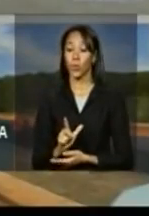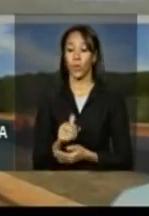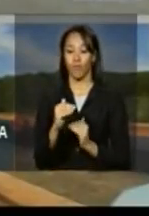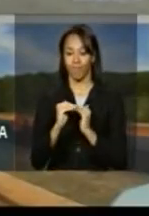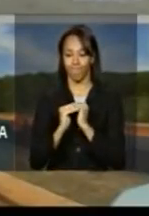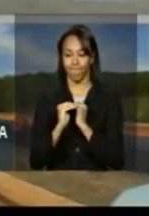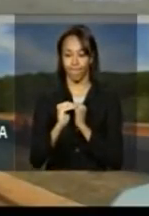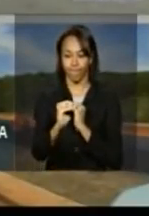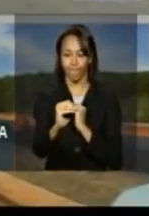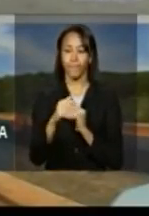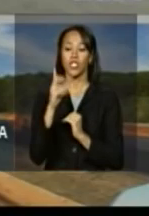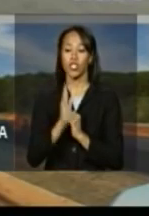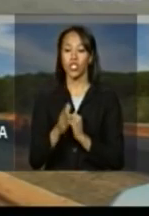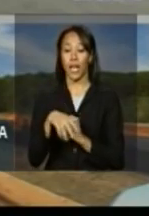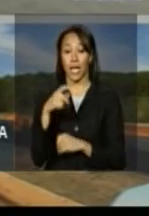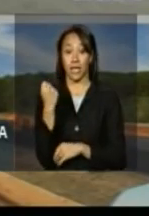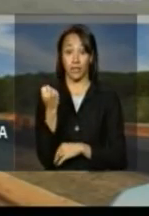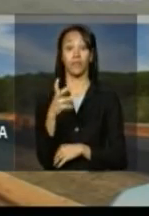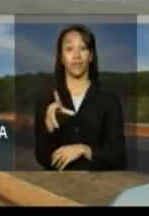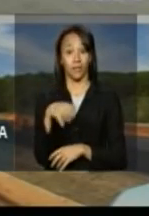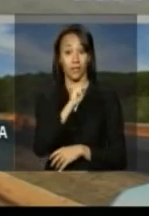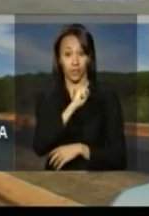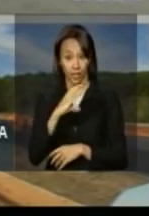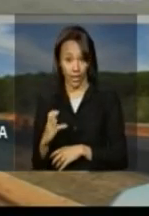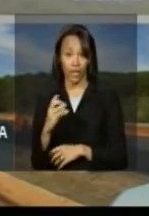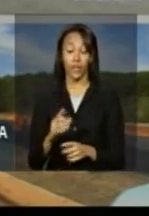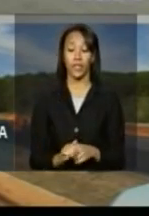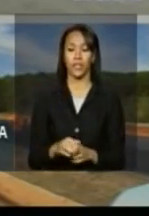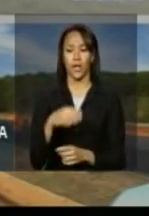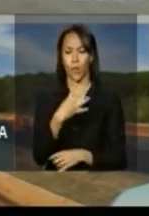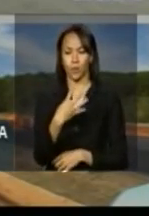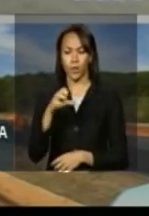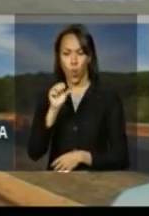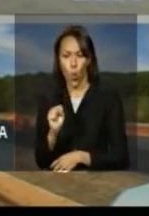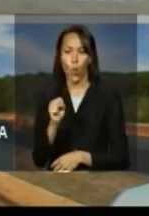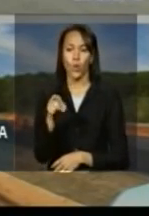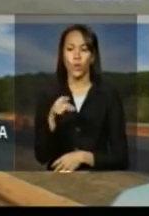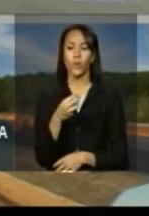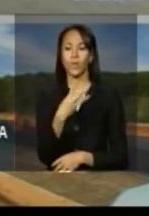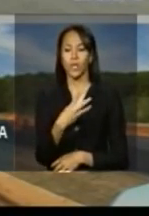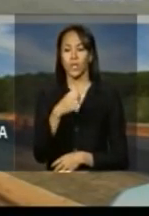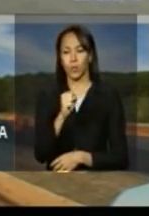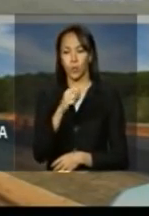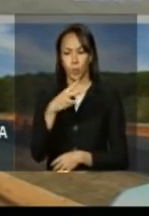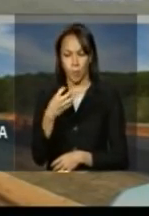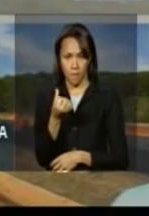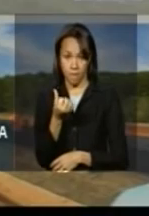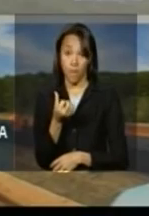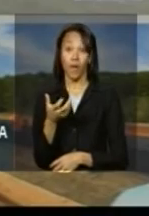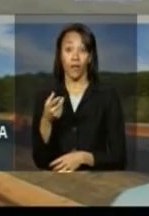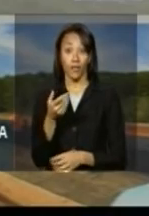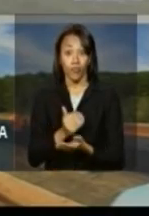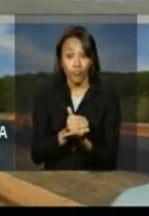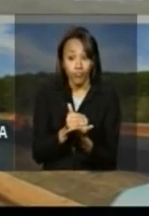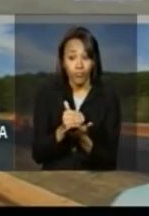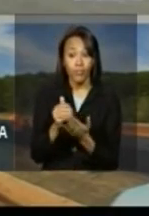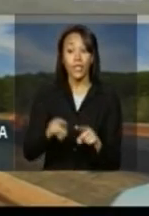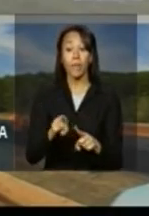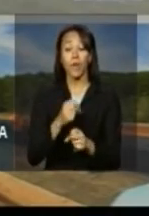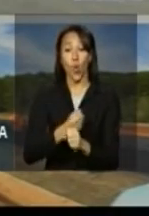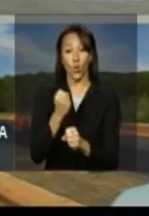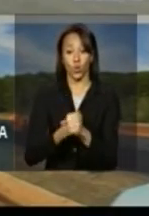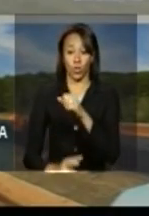BR-101 Santa Catarina, e no Rio Grande do Sul, a 392, a 448 e a 386, e o início das obras da ponte sobre